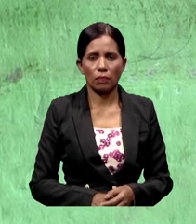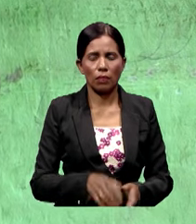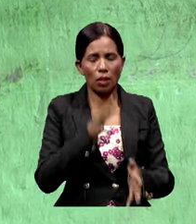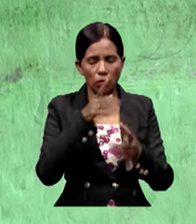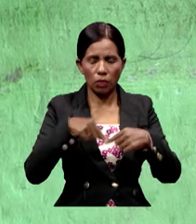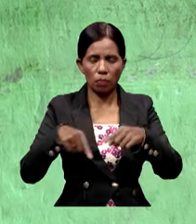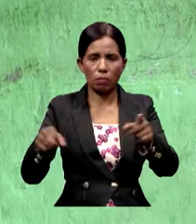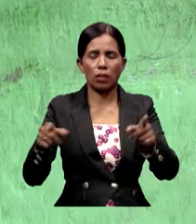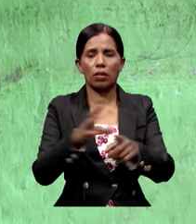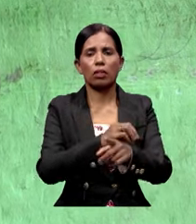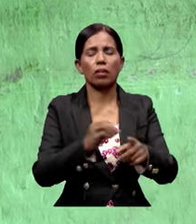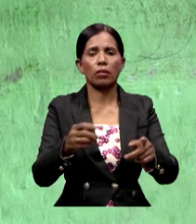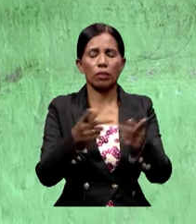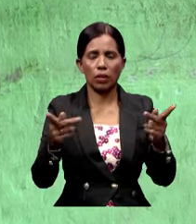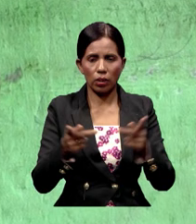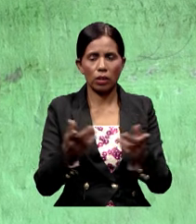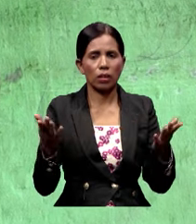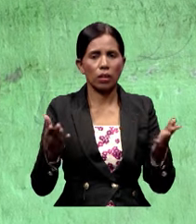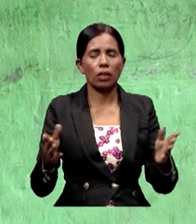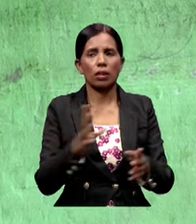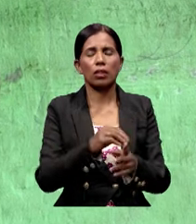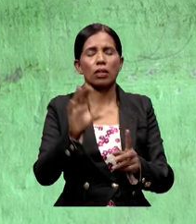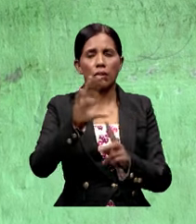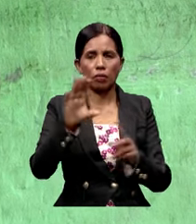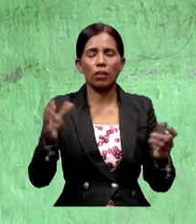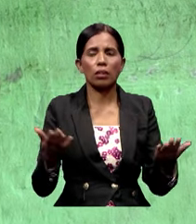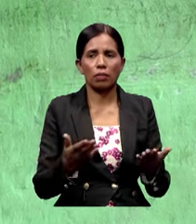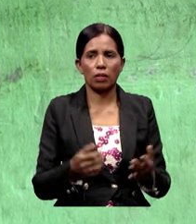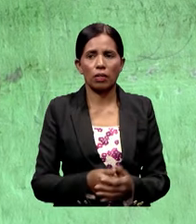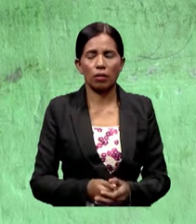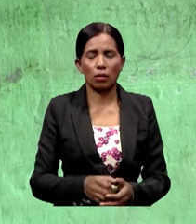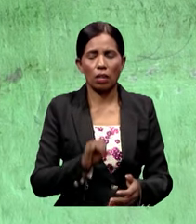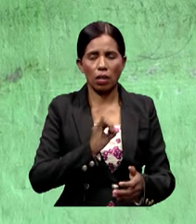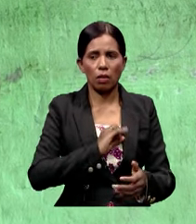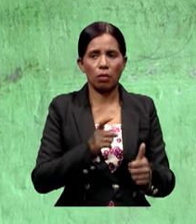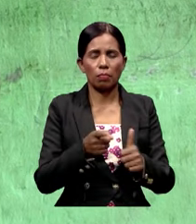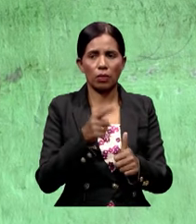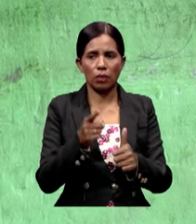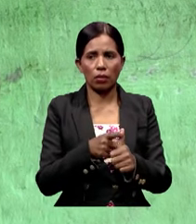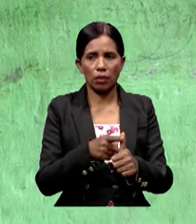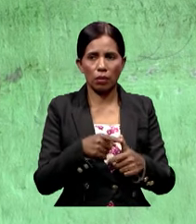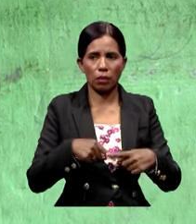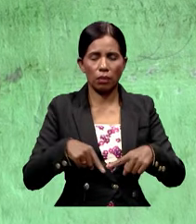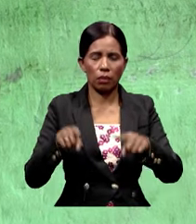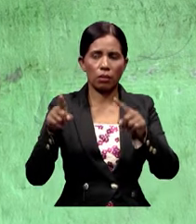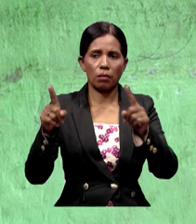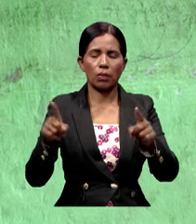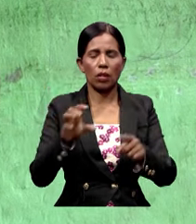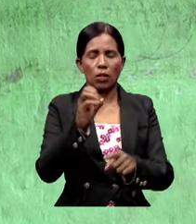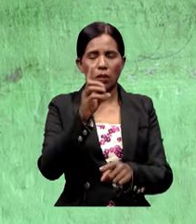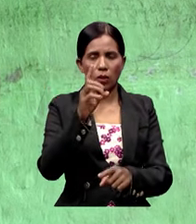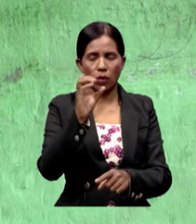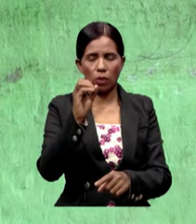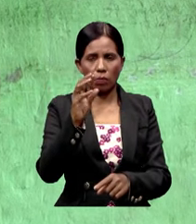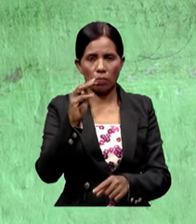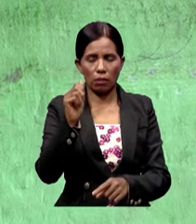neve no avo ia komando ida neve ha primeiro sai balame o ormao